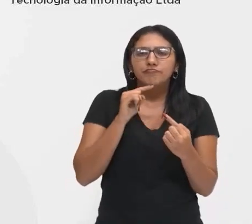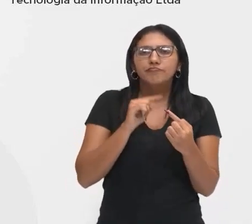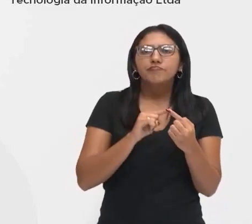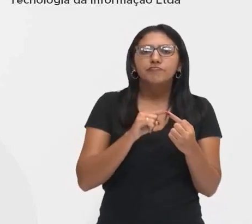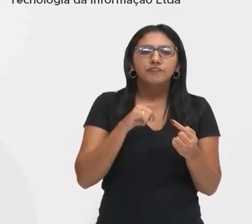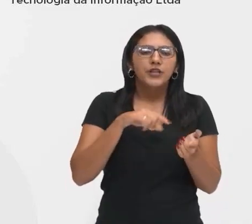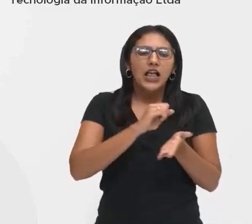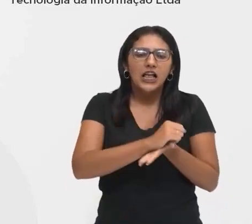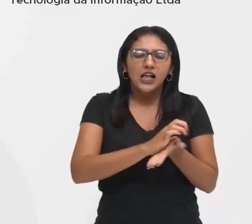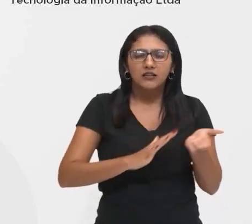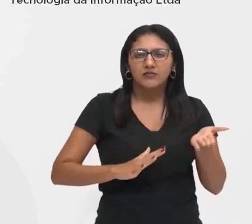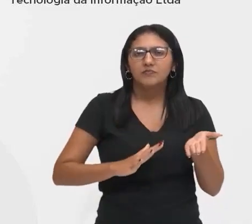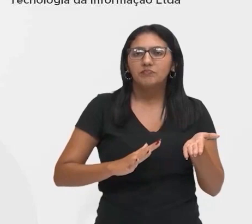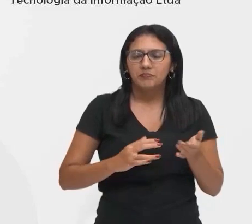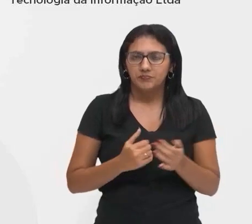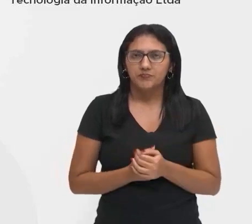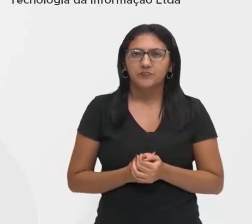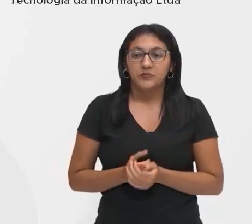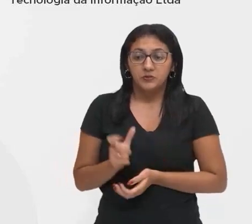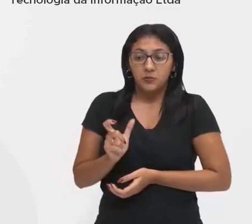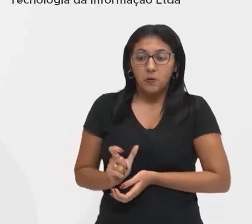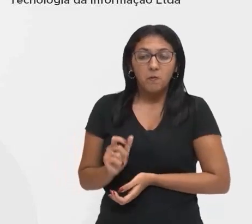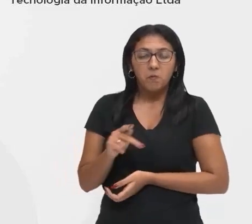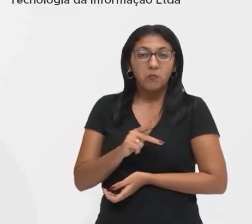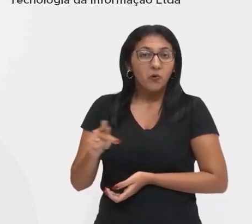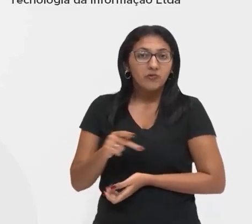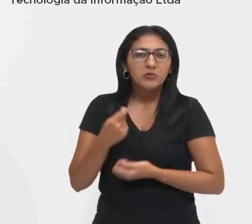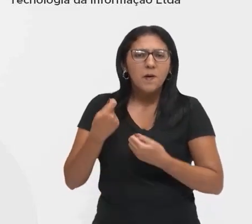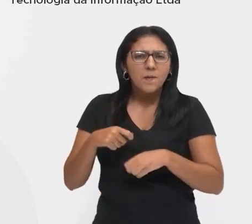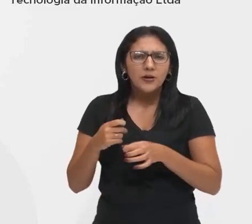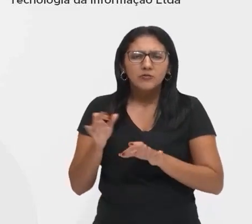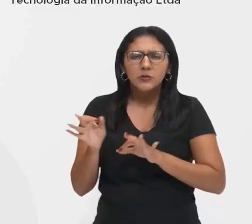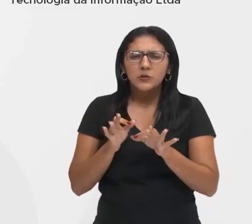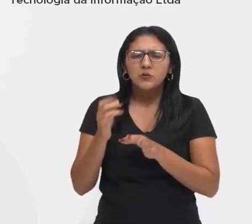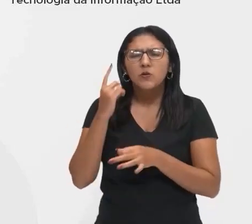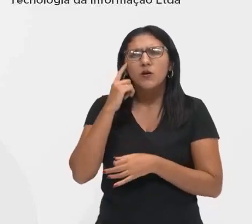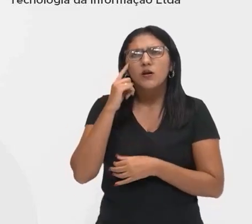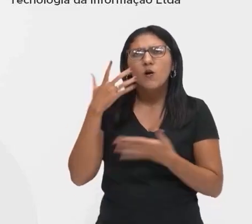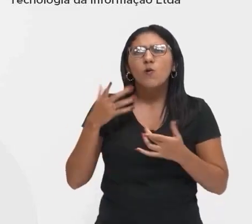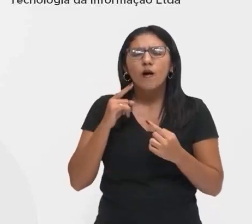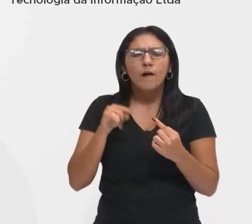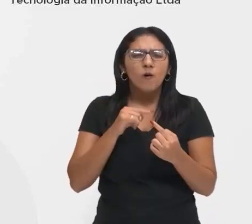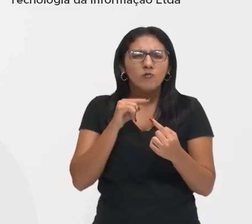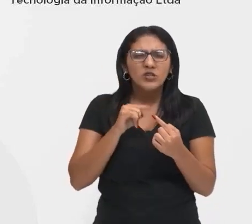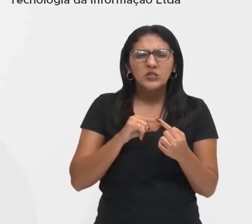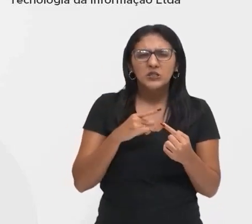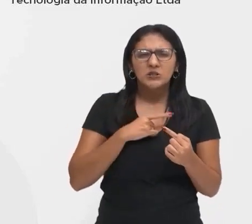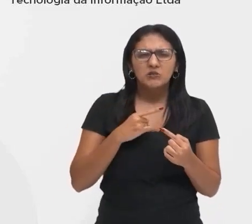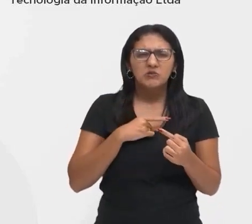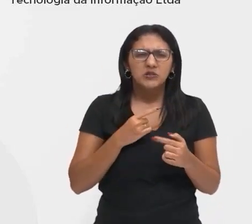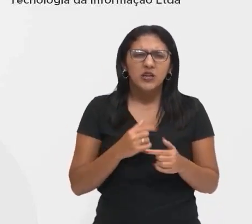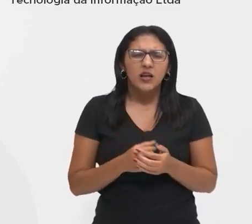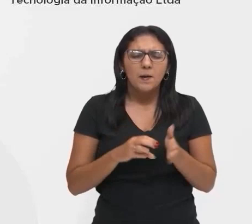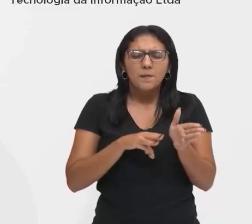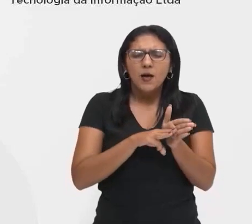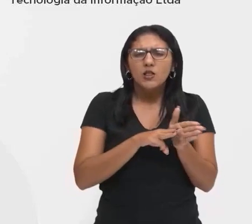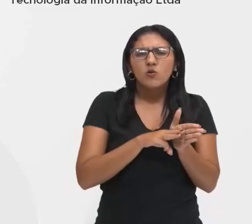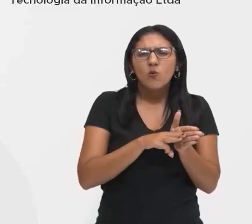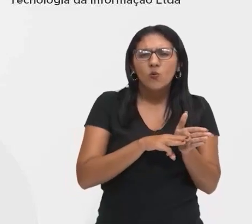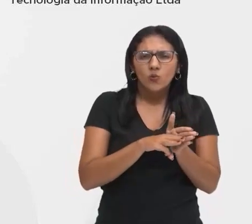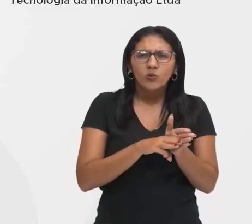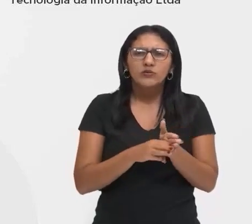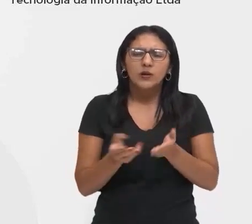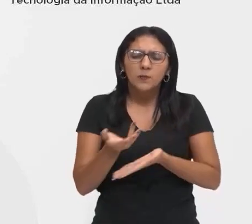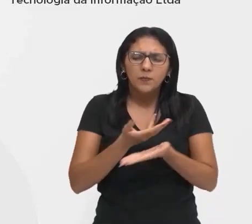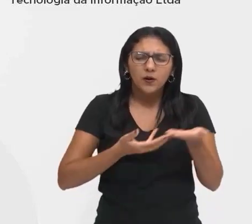da atividade. O professor precisa definir qual o objetivo de se trabalhar essa metodologia com